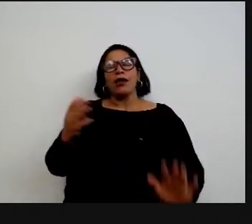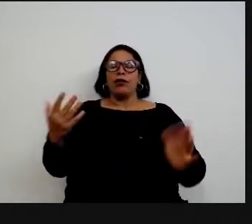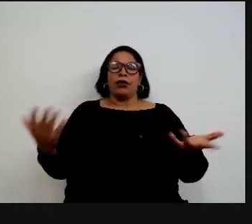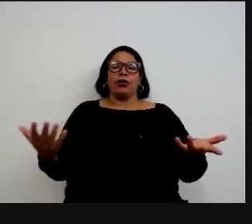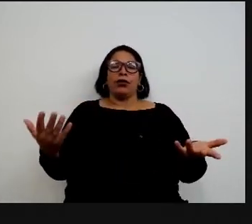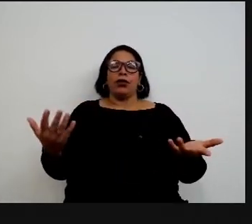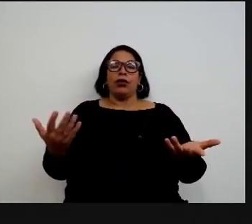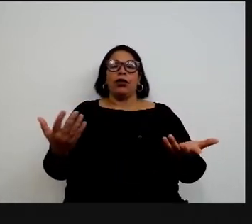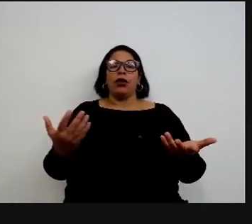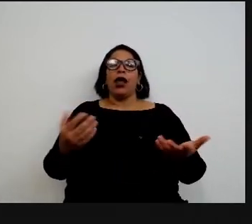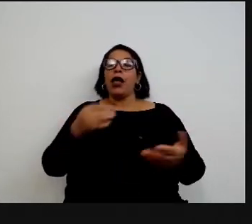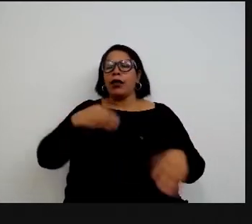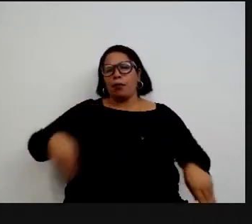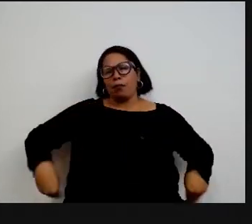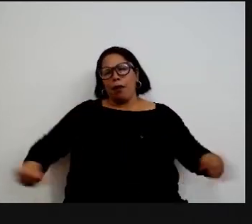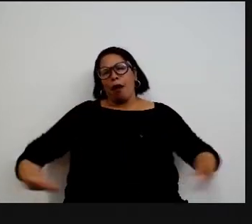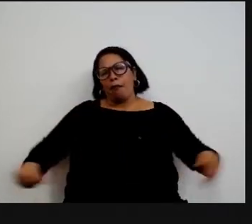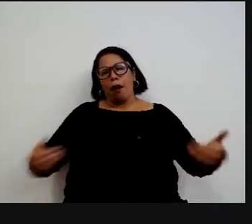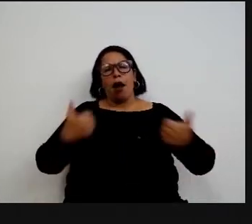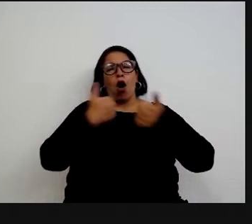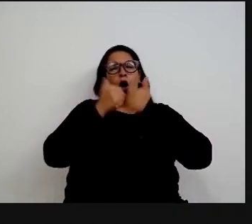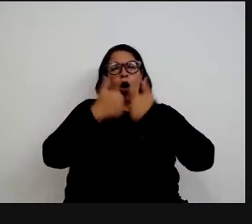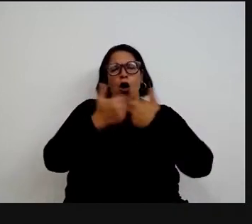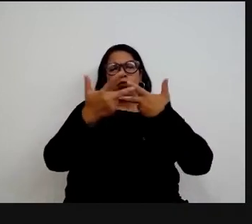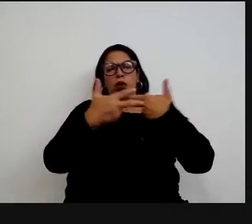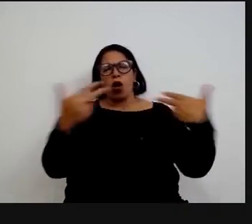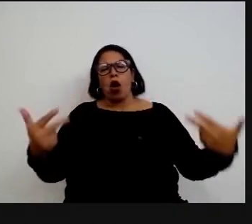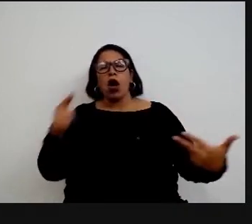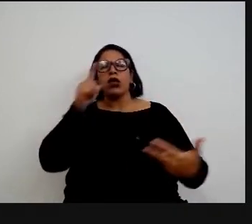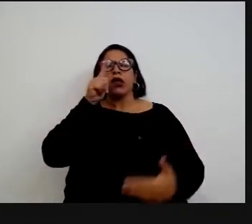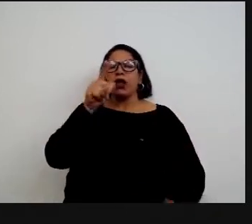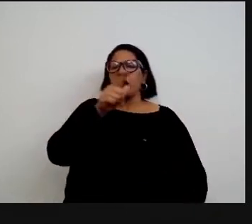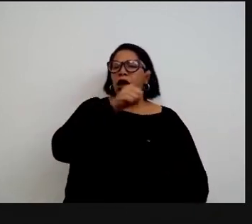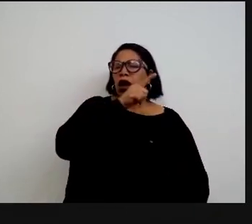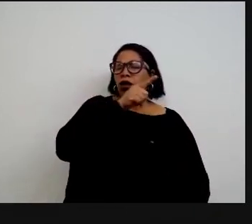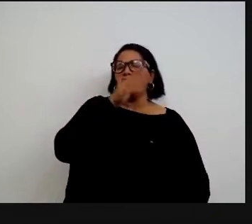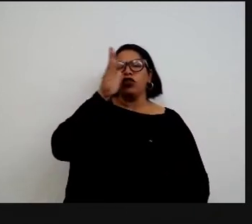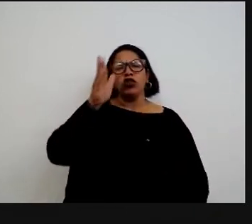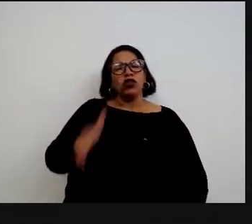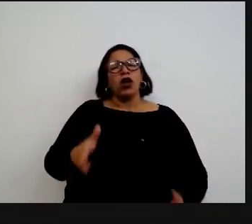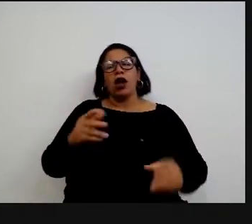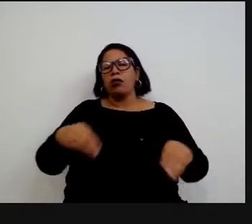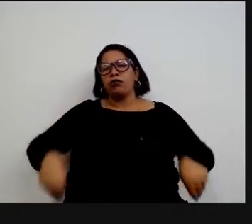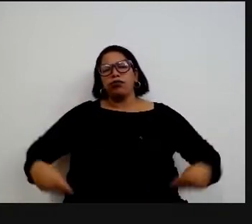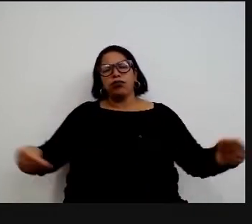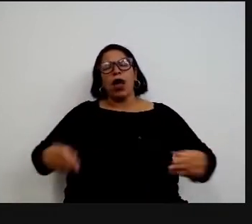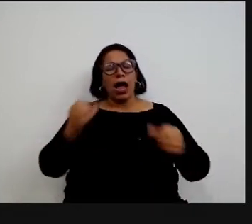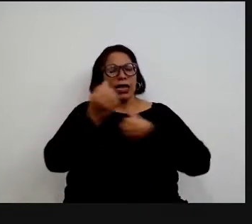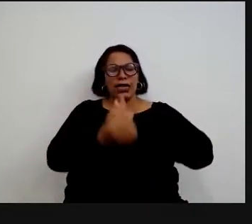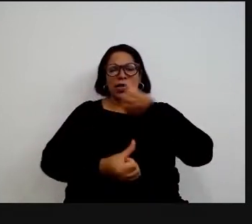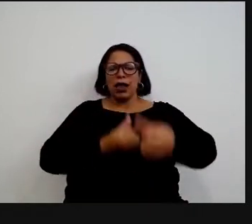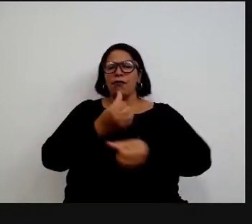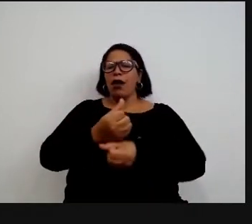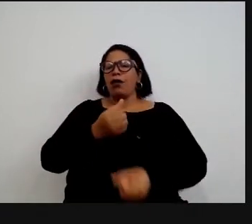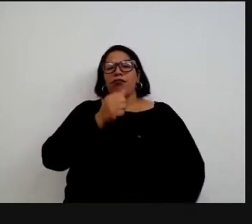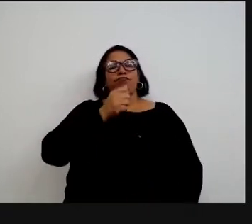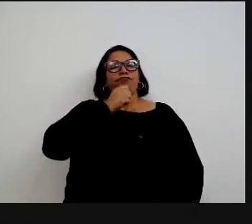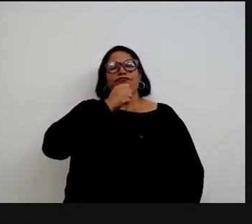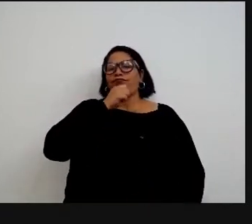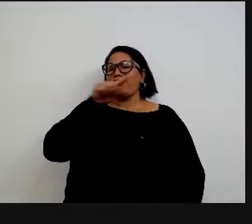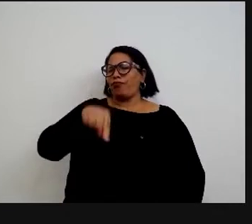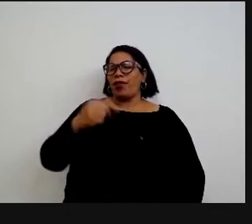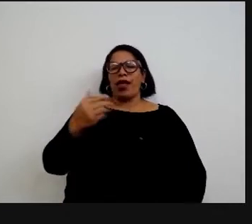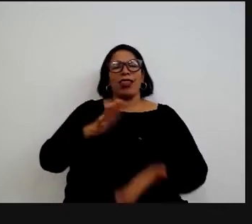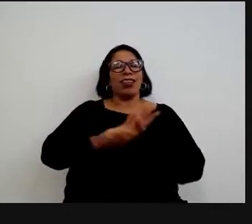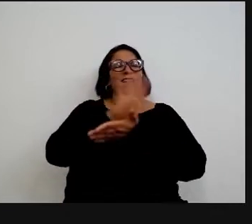momento, onde o gasto com o transporte e o lanche, eu já tenho alunos esse semestre que não apareceram em aula porque não tinham dinheiro